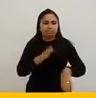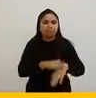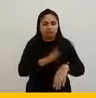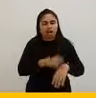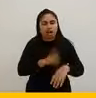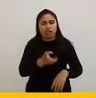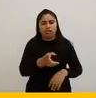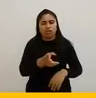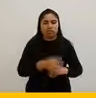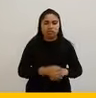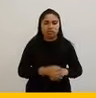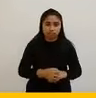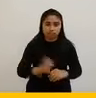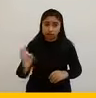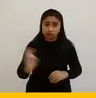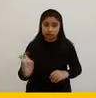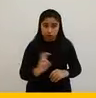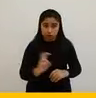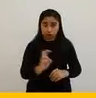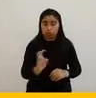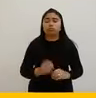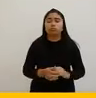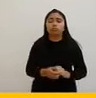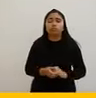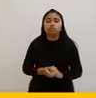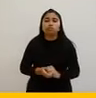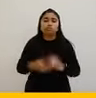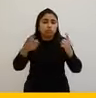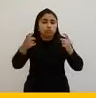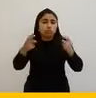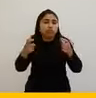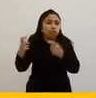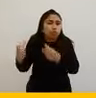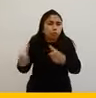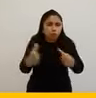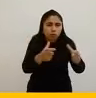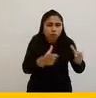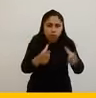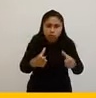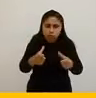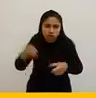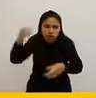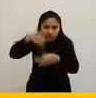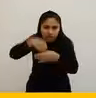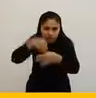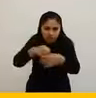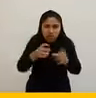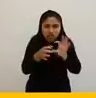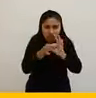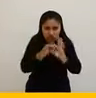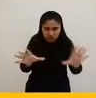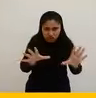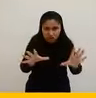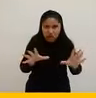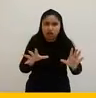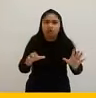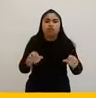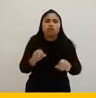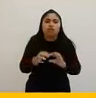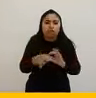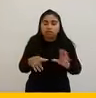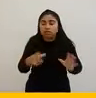Regra número 5. Os estabelecimentos que estão enquadrados como essenciais e